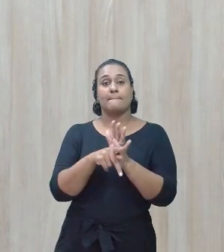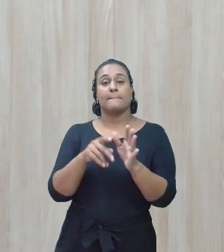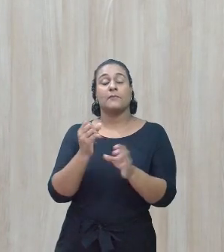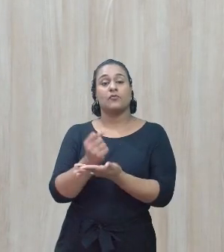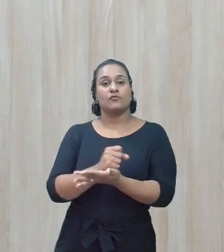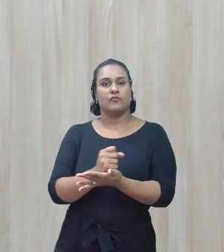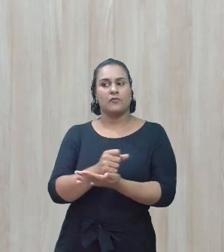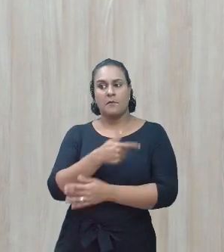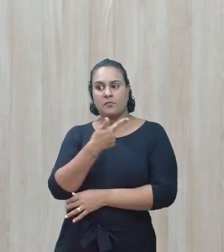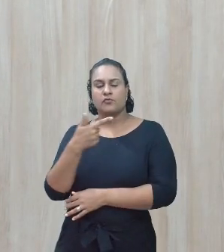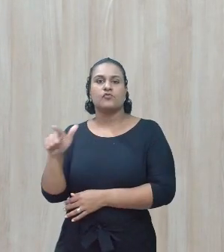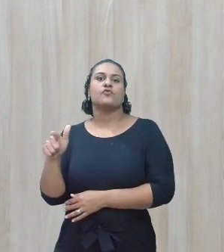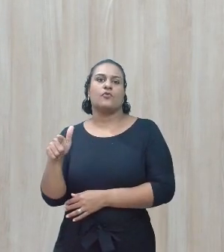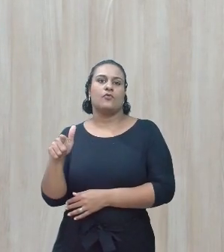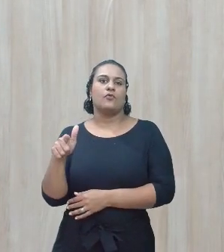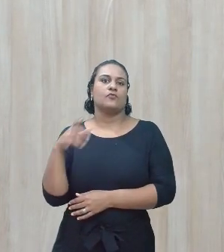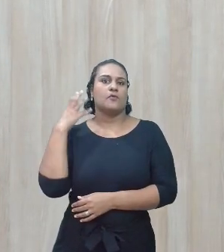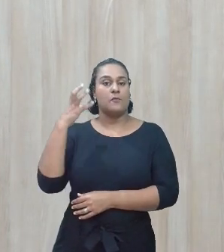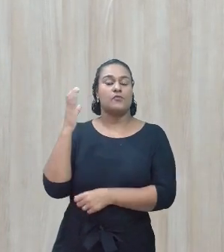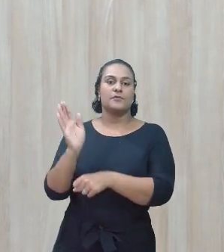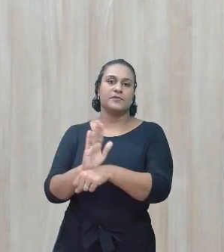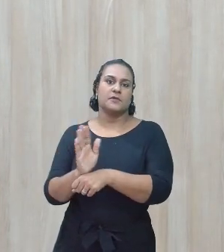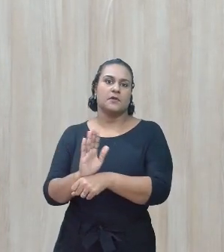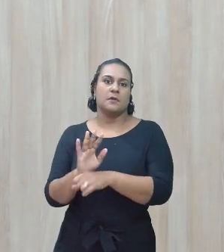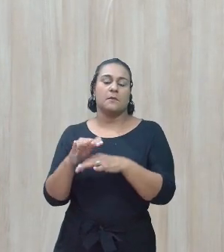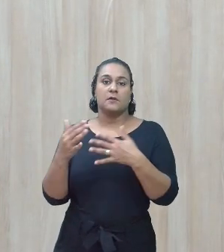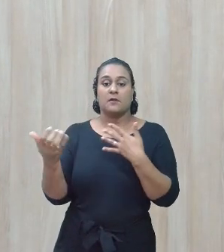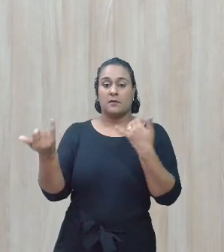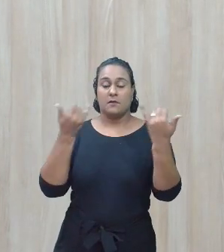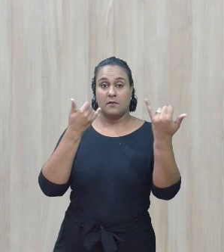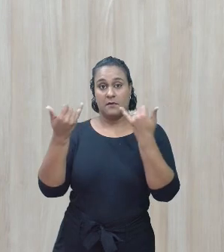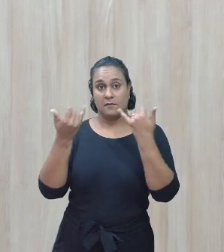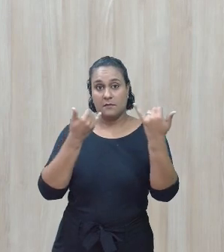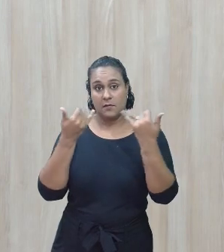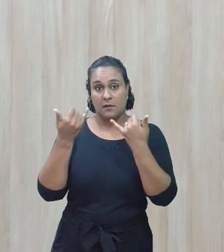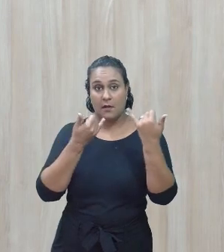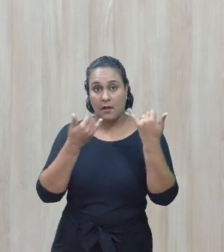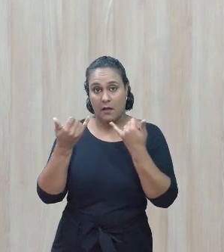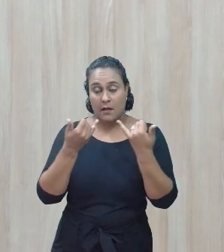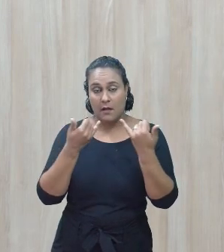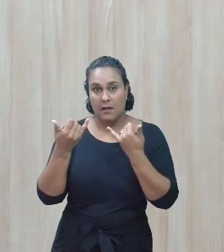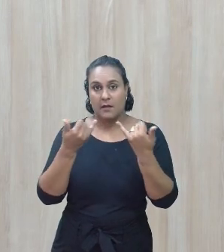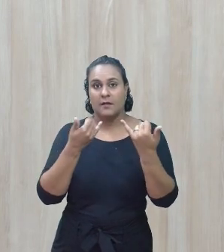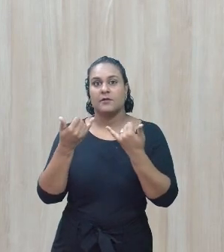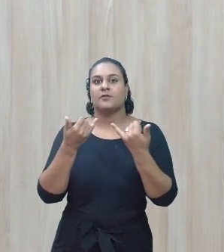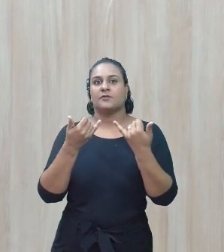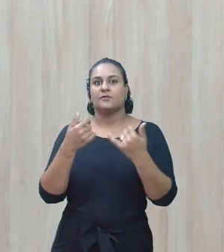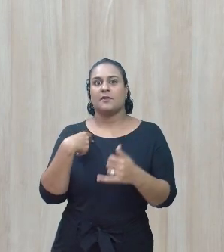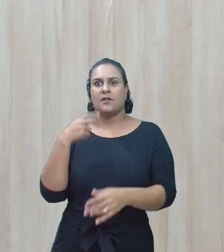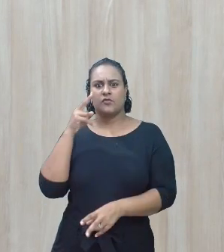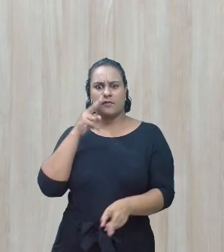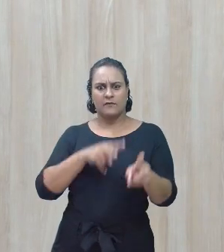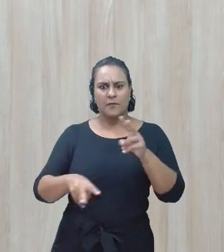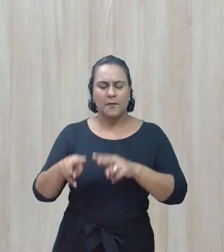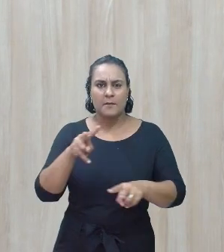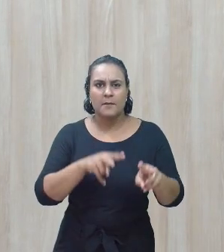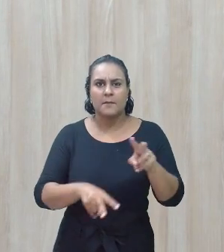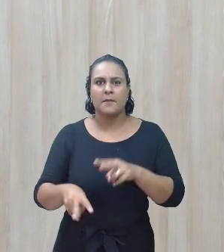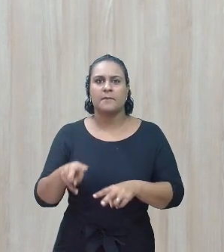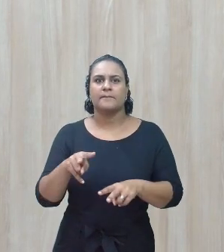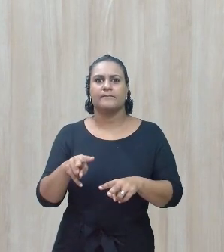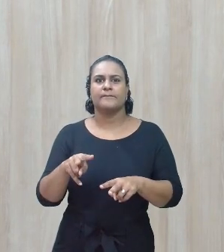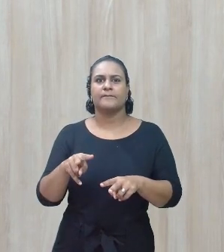outros valores. Perceba que quando a gente coloca a informação, né, o primeiro momento, o primeiro contato com o gráfico, a